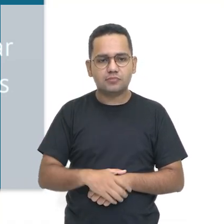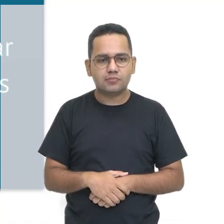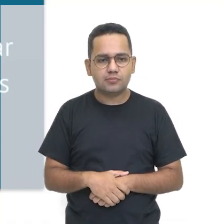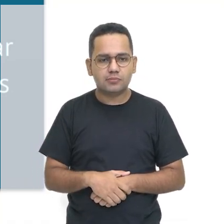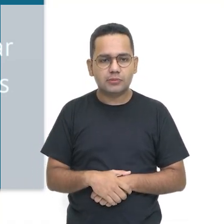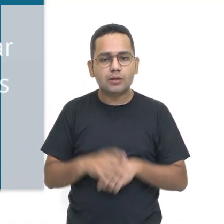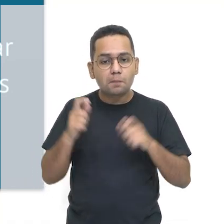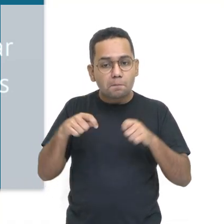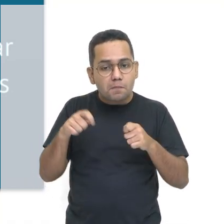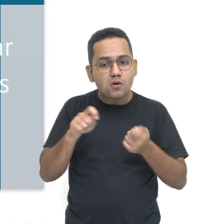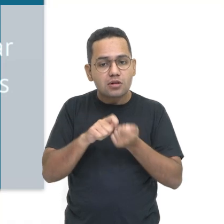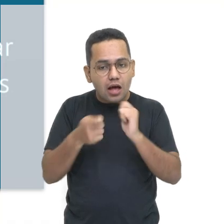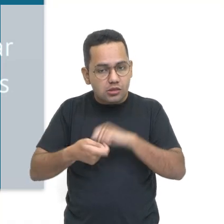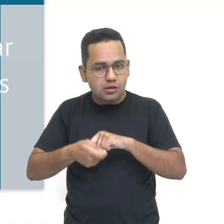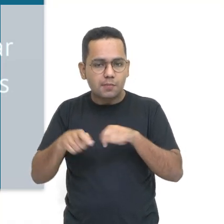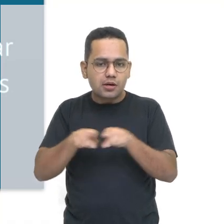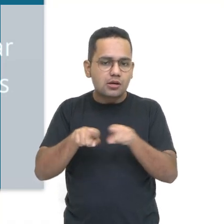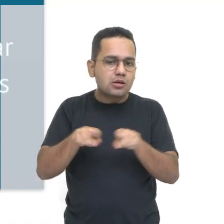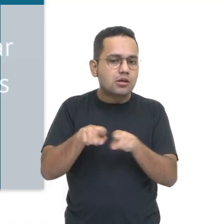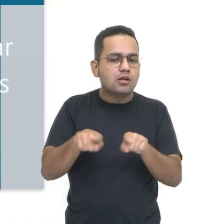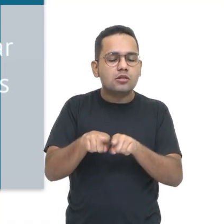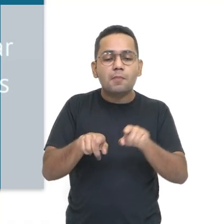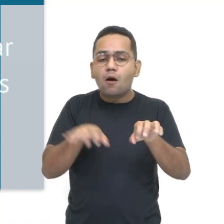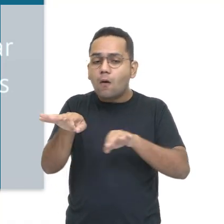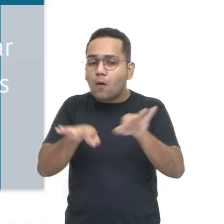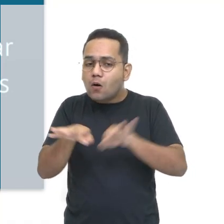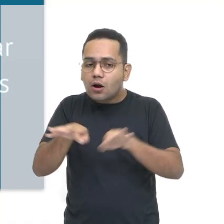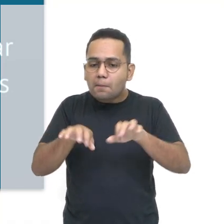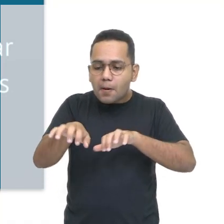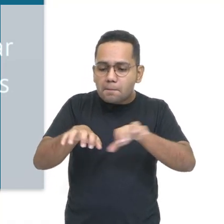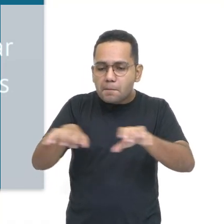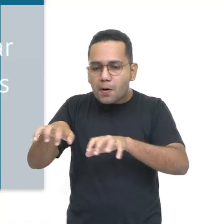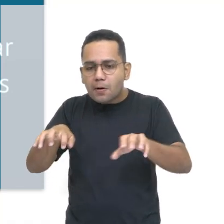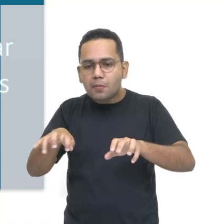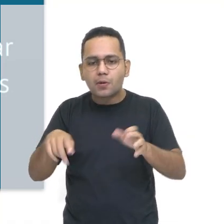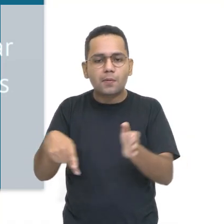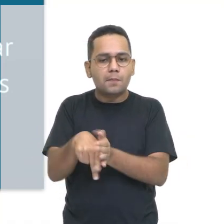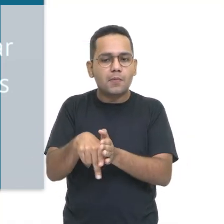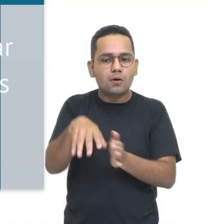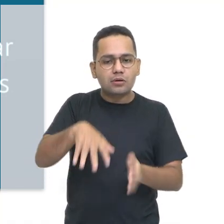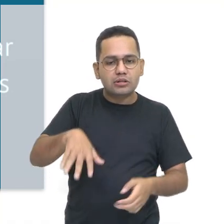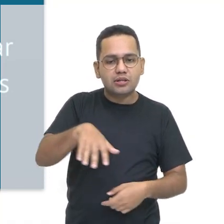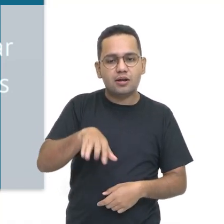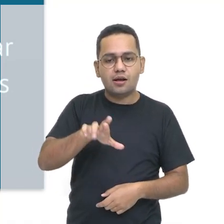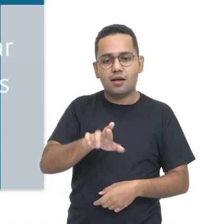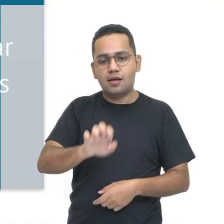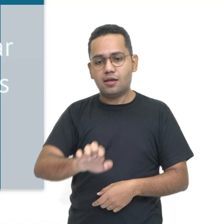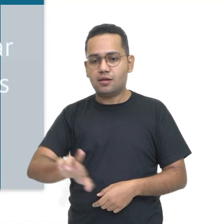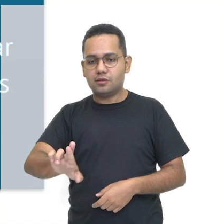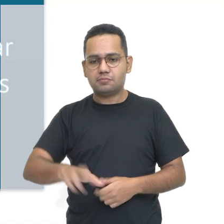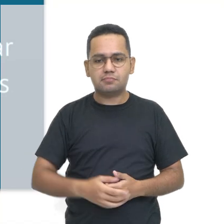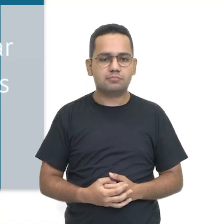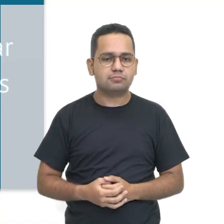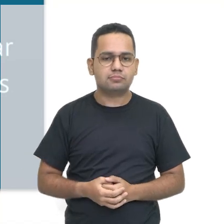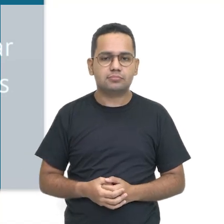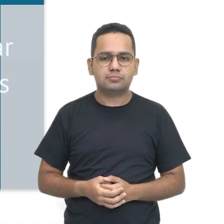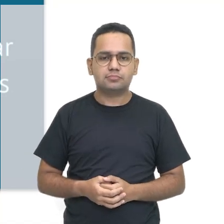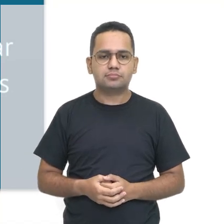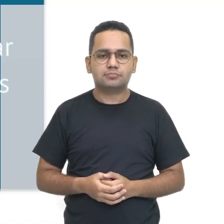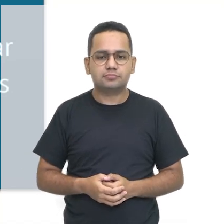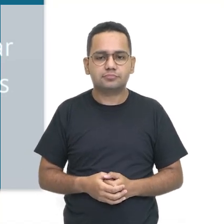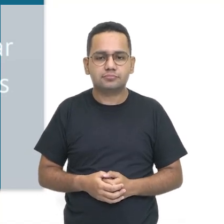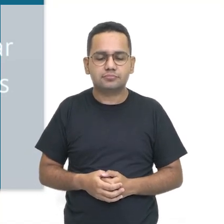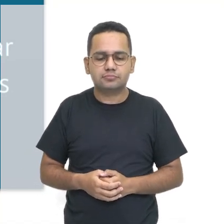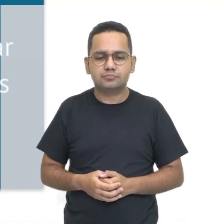modificar, armazenar e exportar proteínas sintetizadas no retículo endoplasmático rugoso,